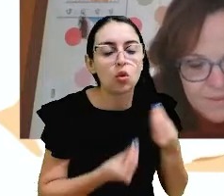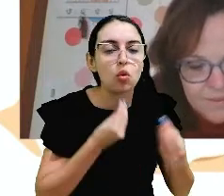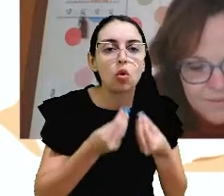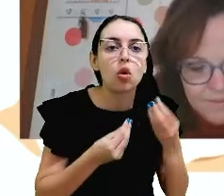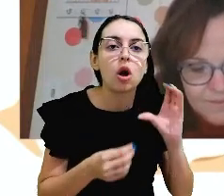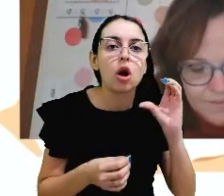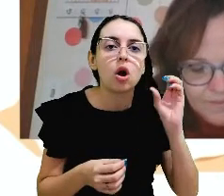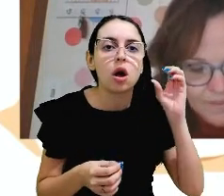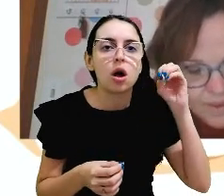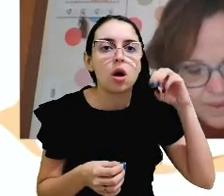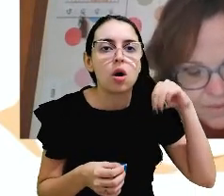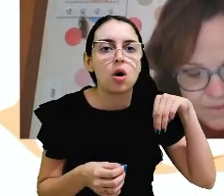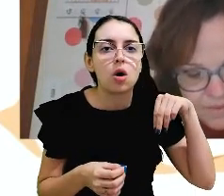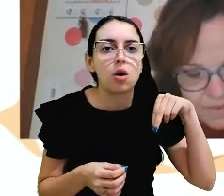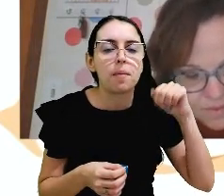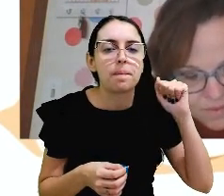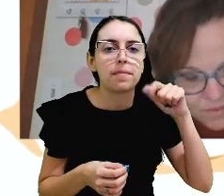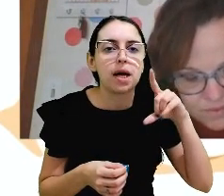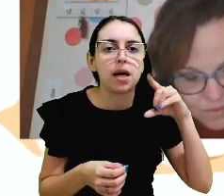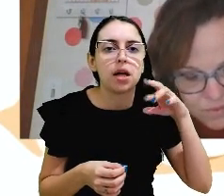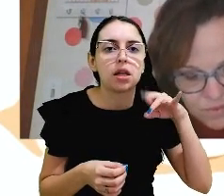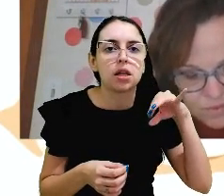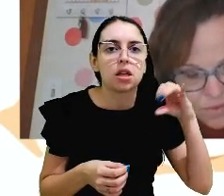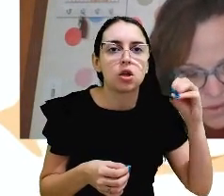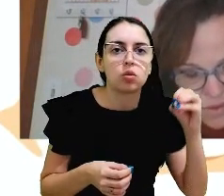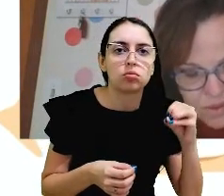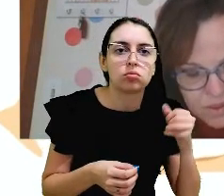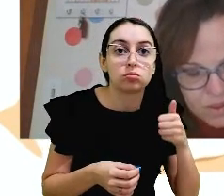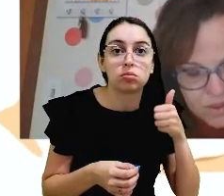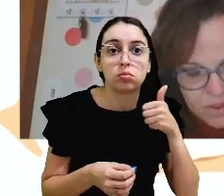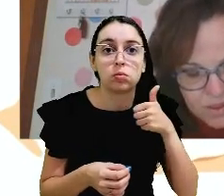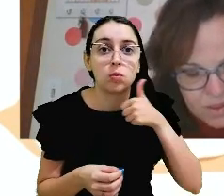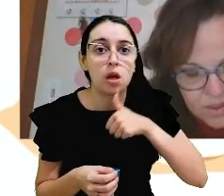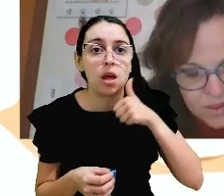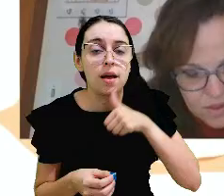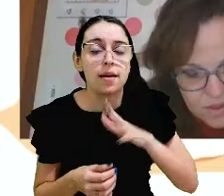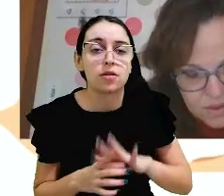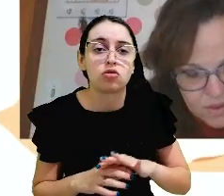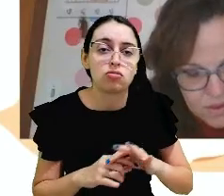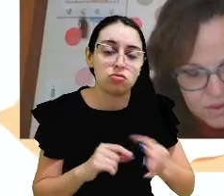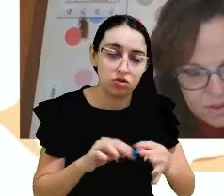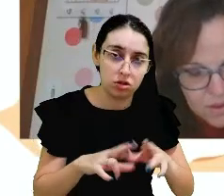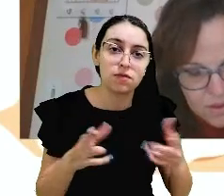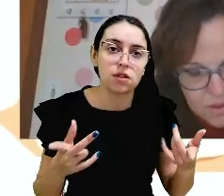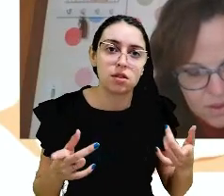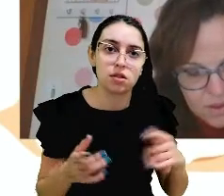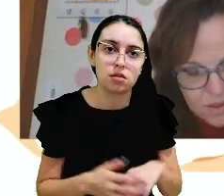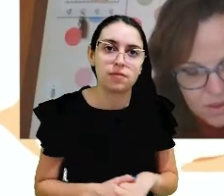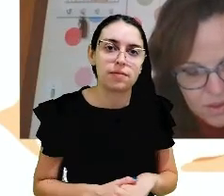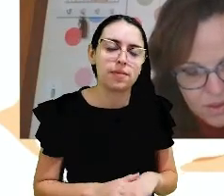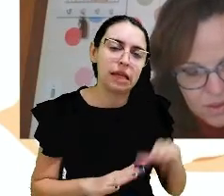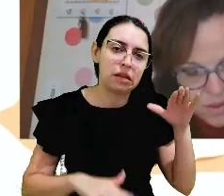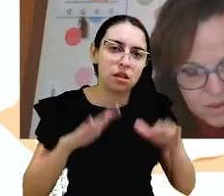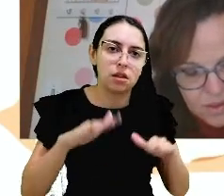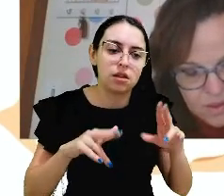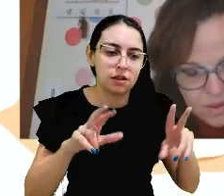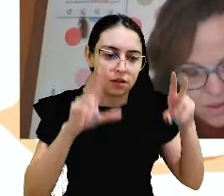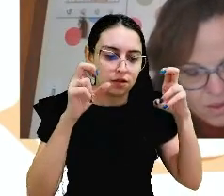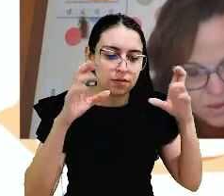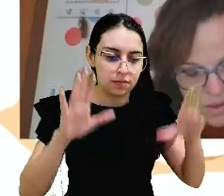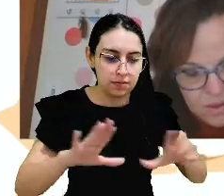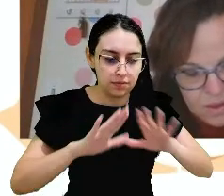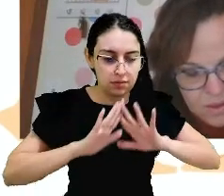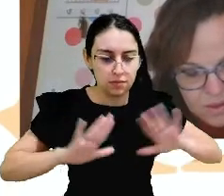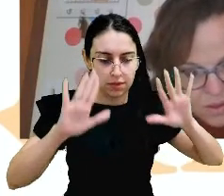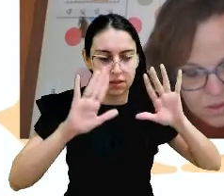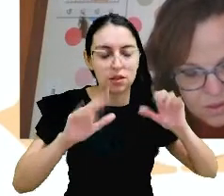que é um termo no feminino, é uma pequena subversão aí, para tentar destacar essa questão de